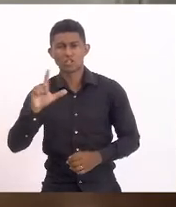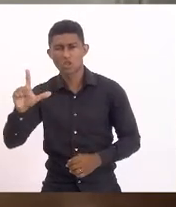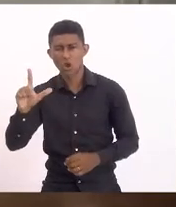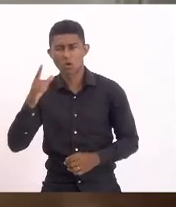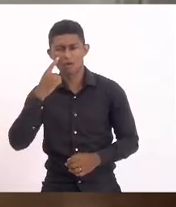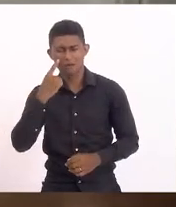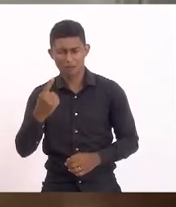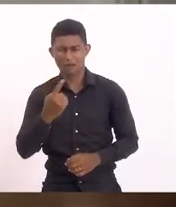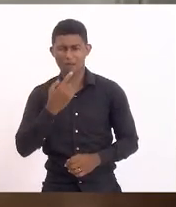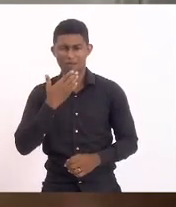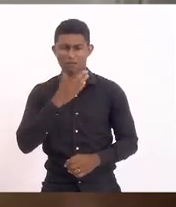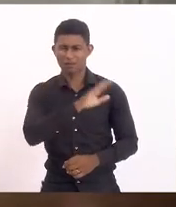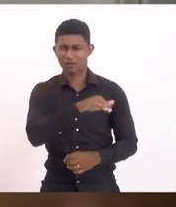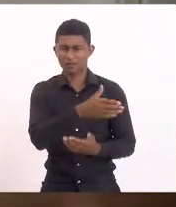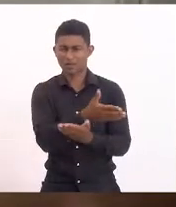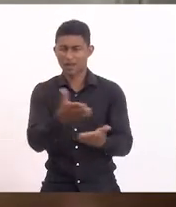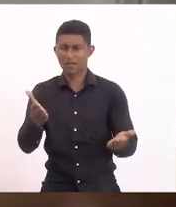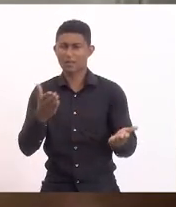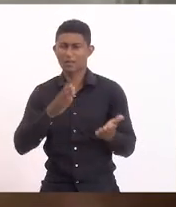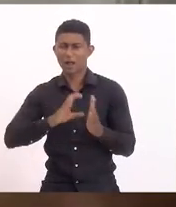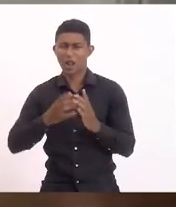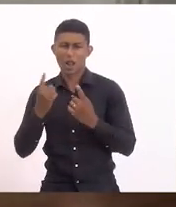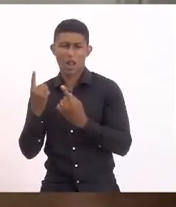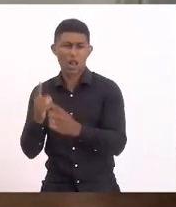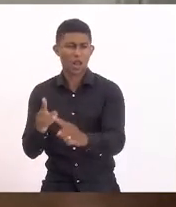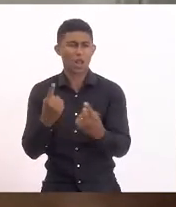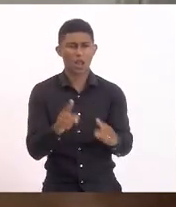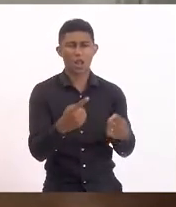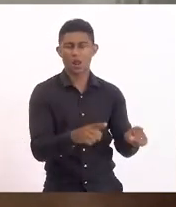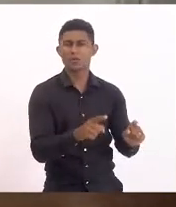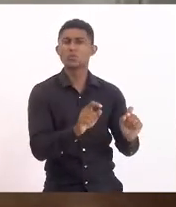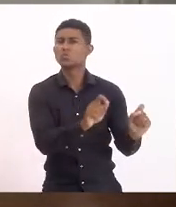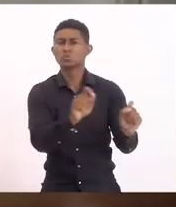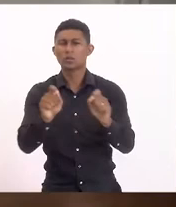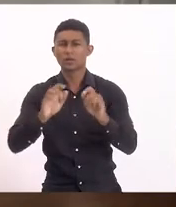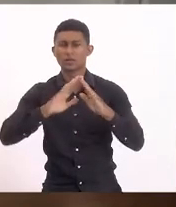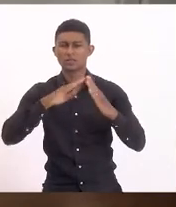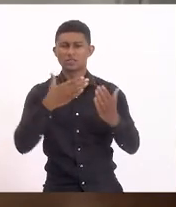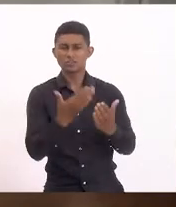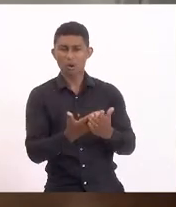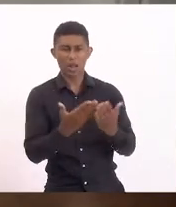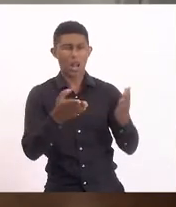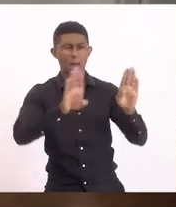nossas crianças. Desde o início defenderam o fechamento de escolas,